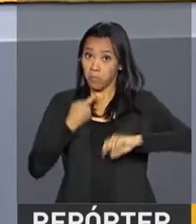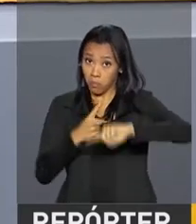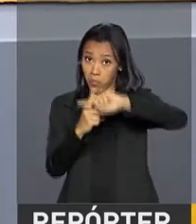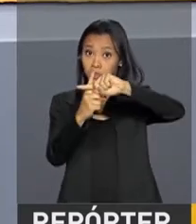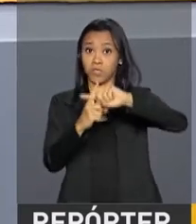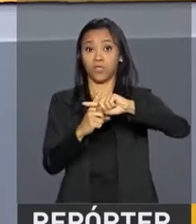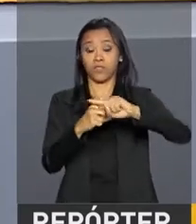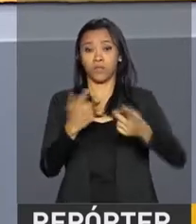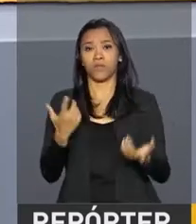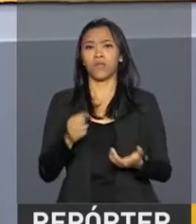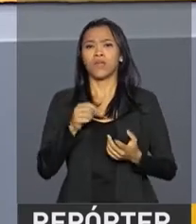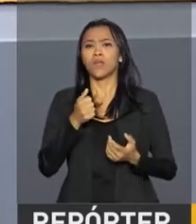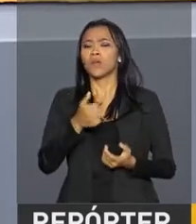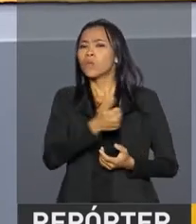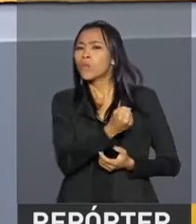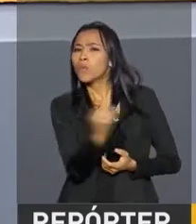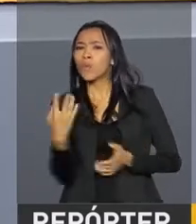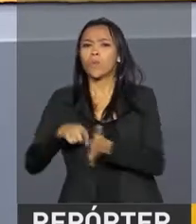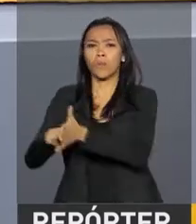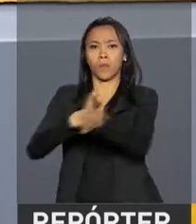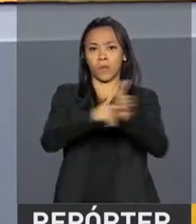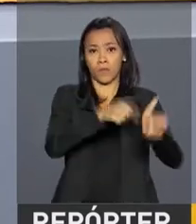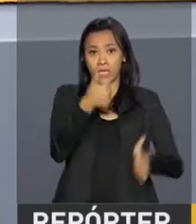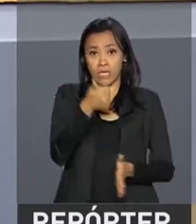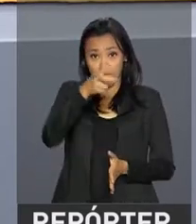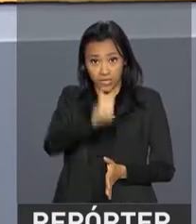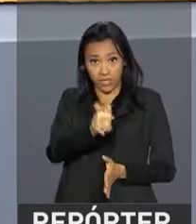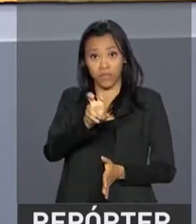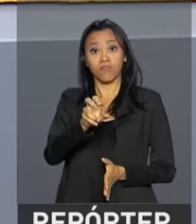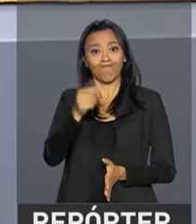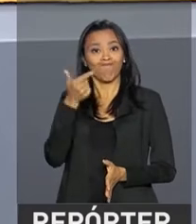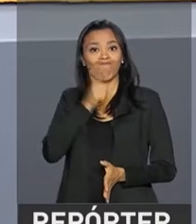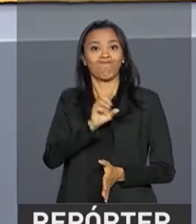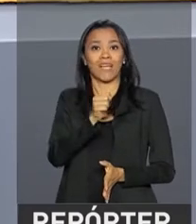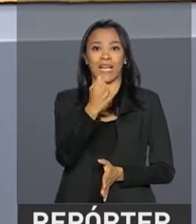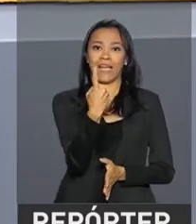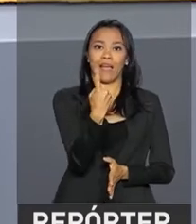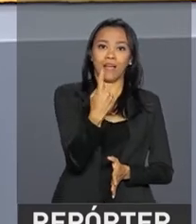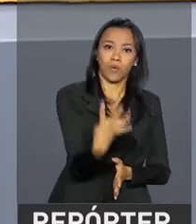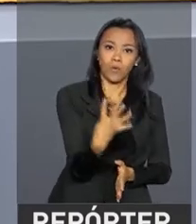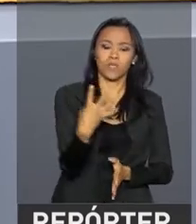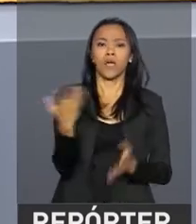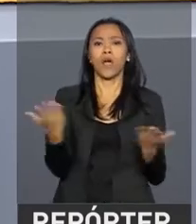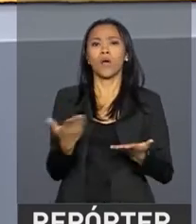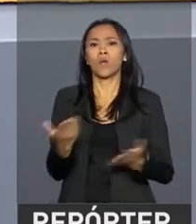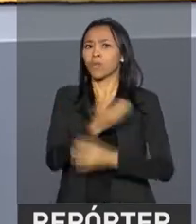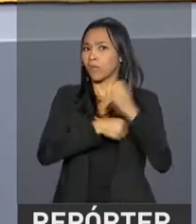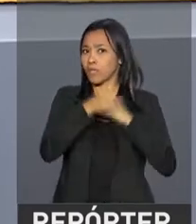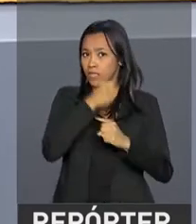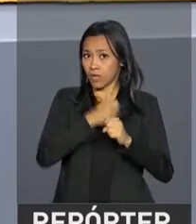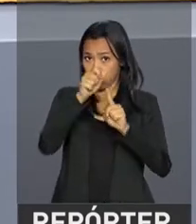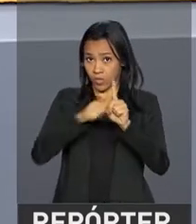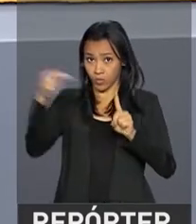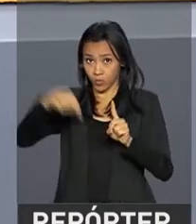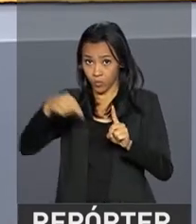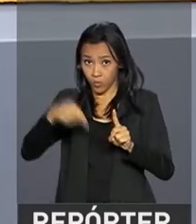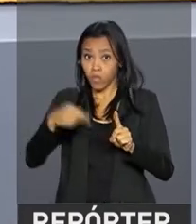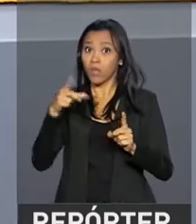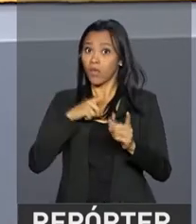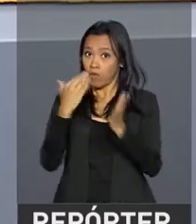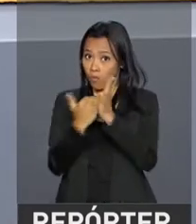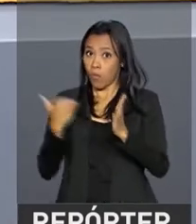14 dos 15 locais pesquisados já em novembro passado em comparação com outubro houve elevação na produção industrial